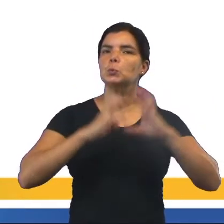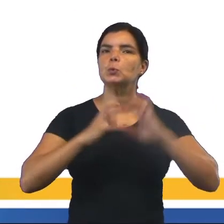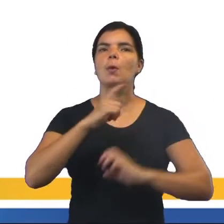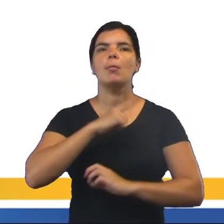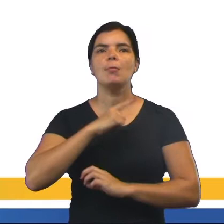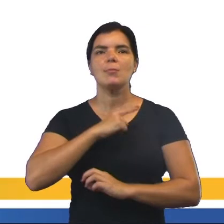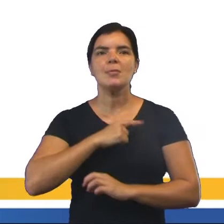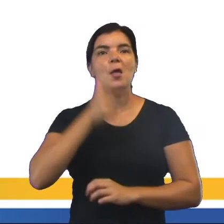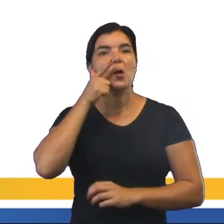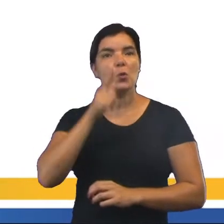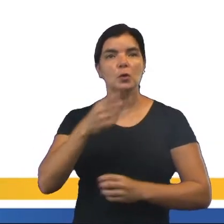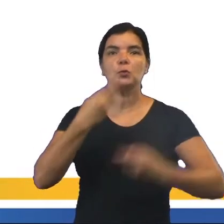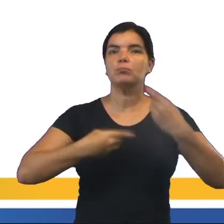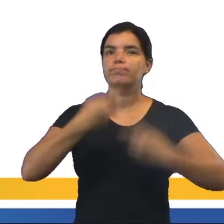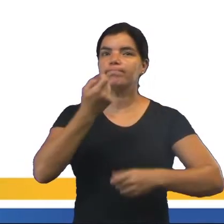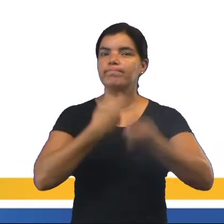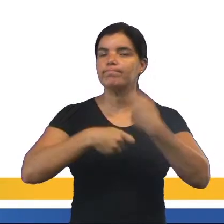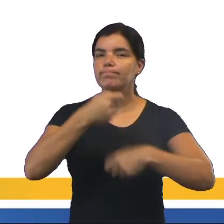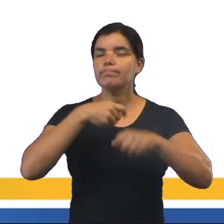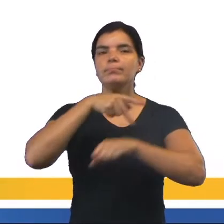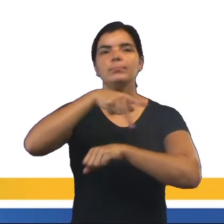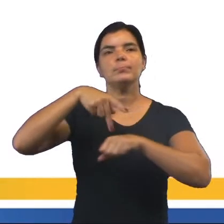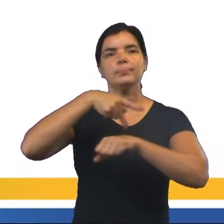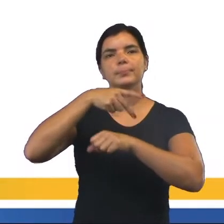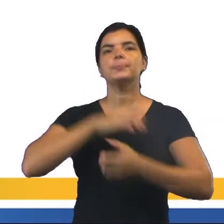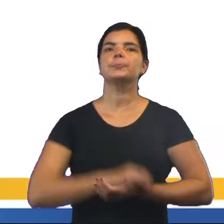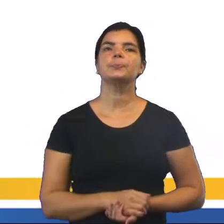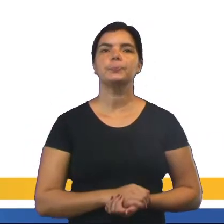obter vantagens político-econômicas para o país.